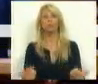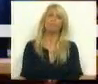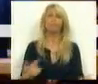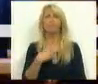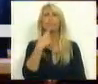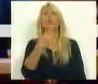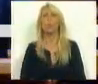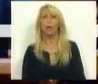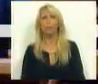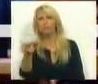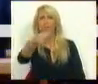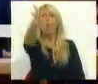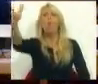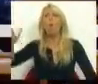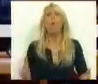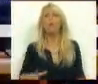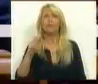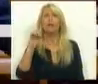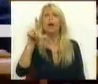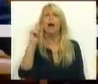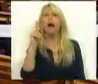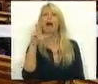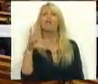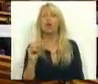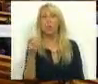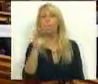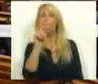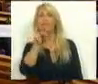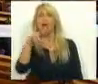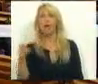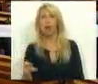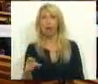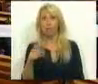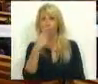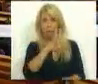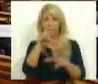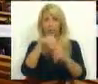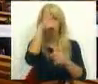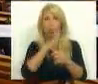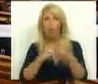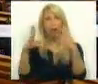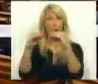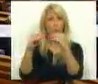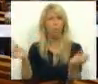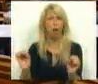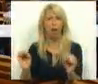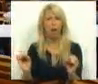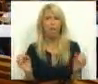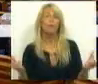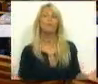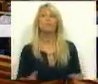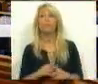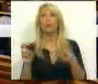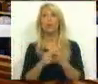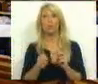andado Álvaro Pereira. Será que não se fala no Governo? O problema é que o Primeiro Ministro